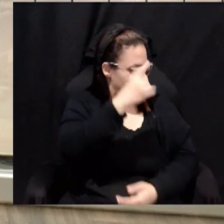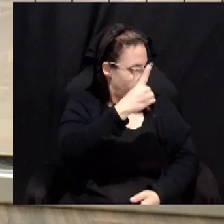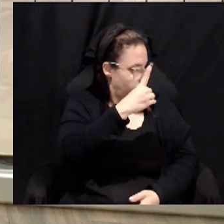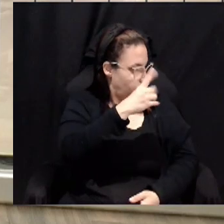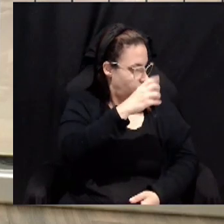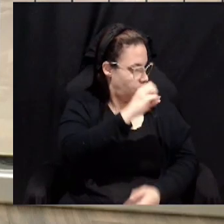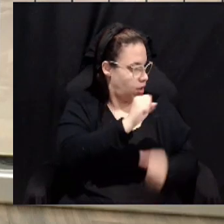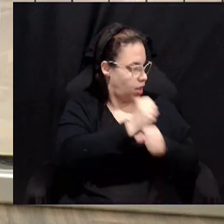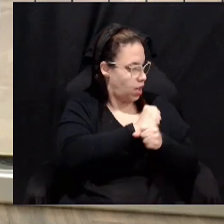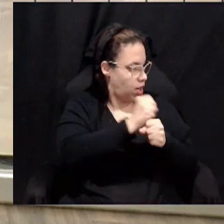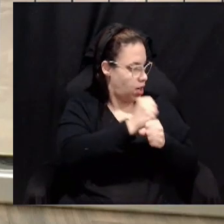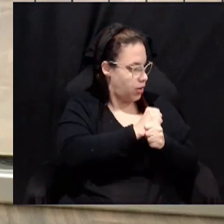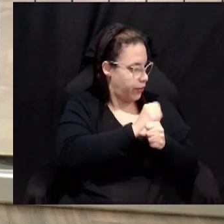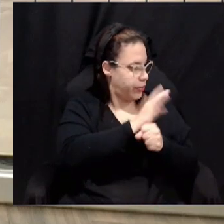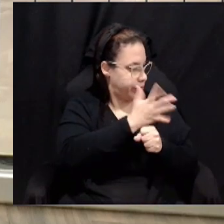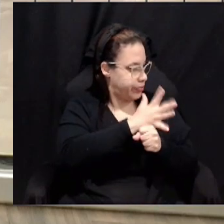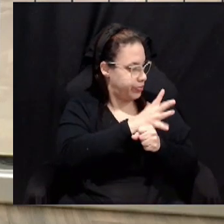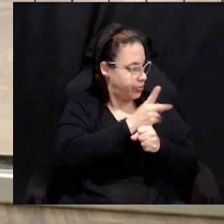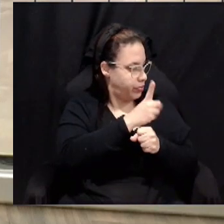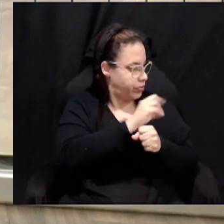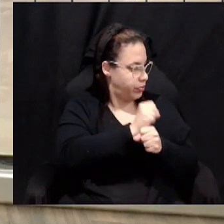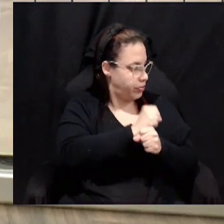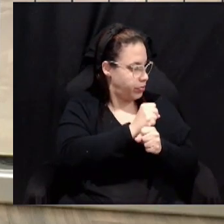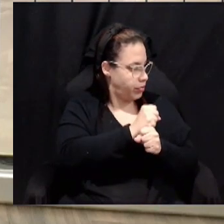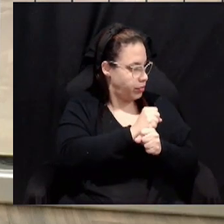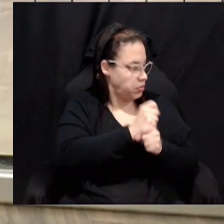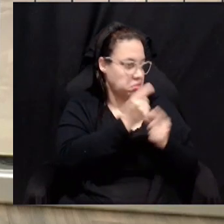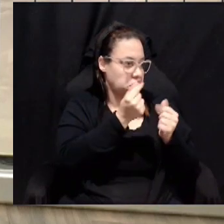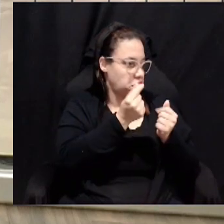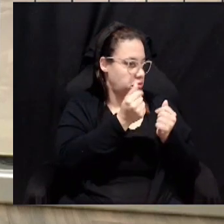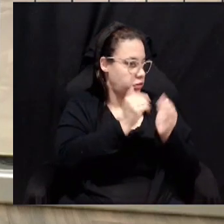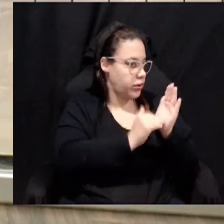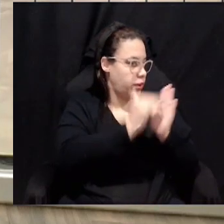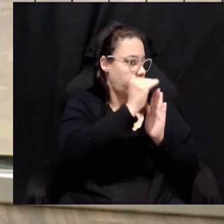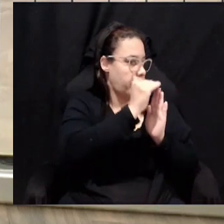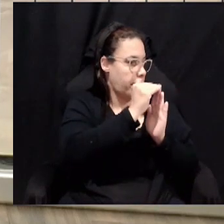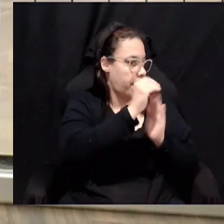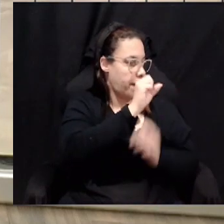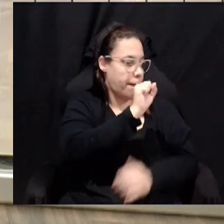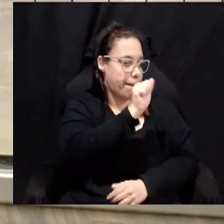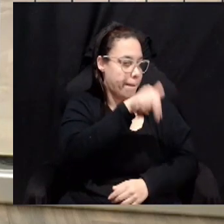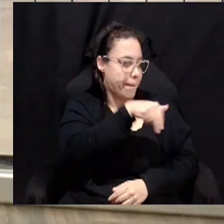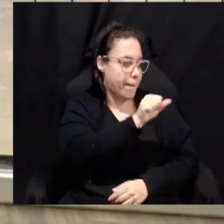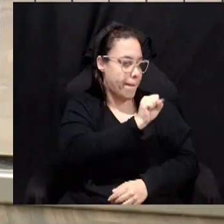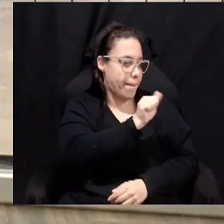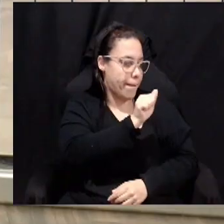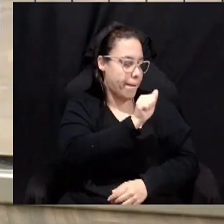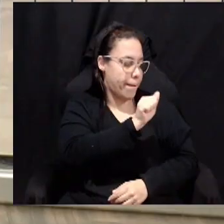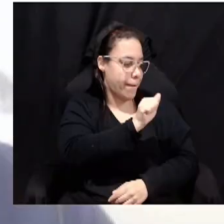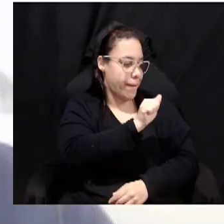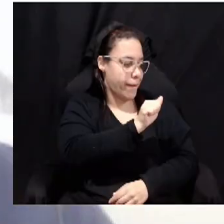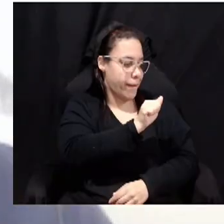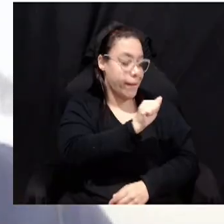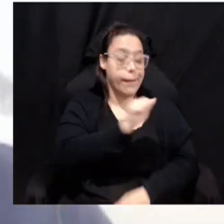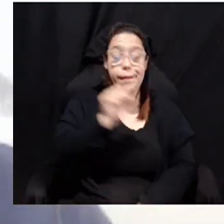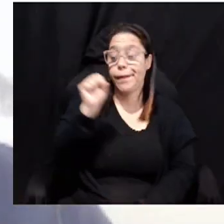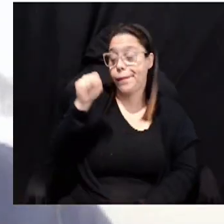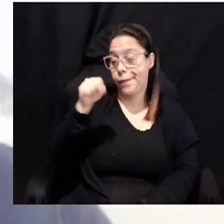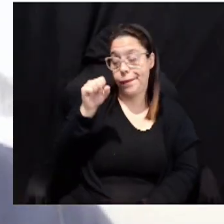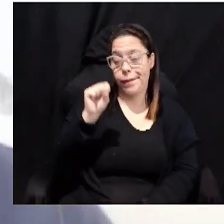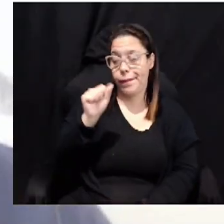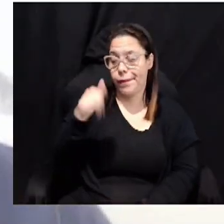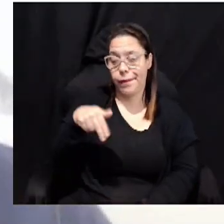né, de durar por 10 anos, e nenhum custo a mais para a Sanasa, é isso? Isso, a Sanasa não tem um custo